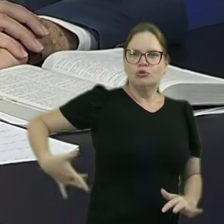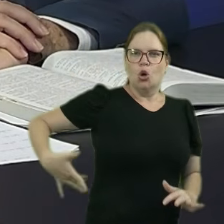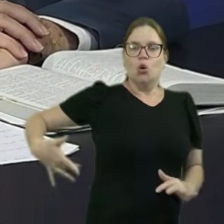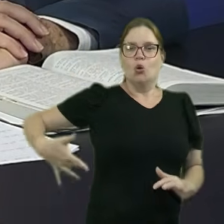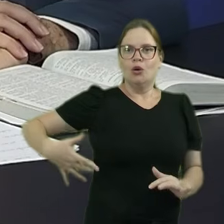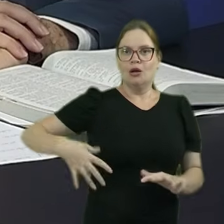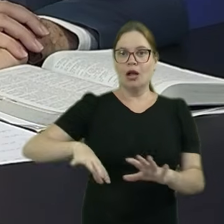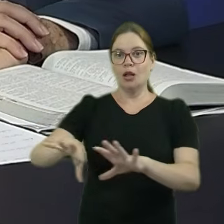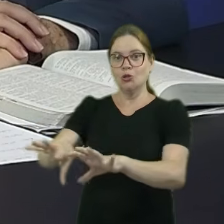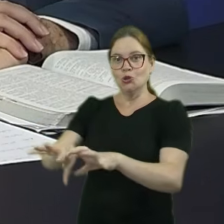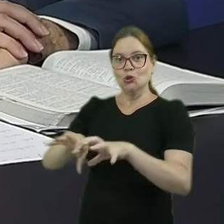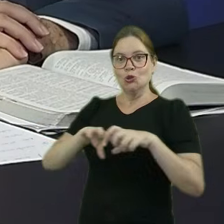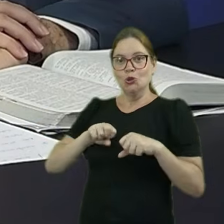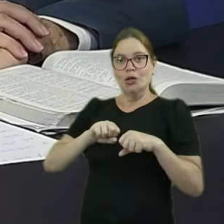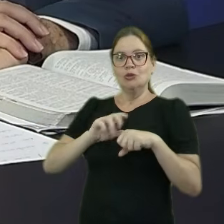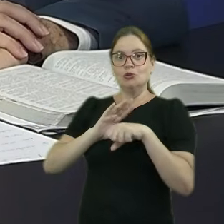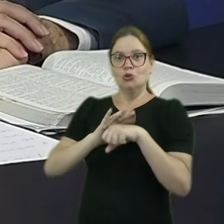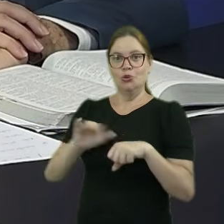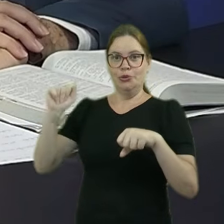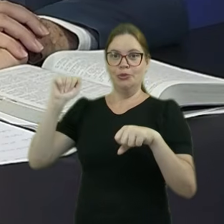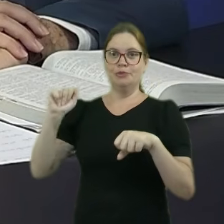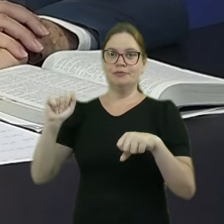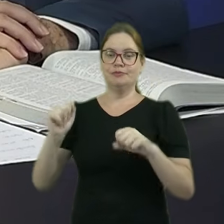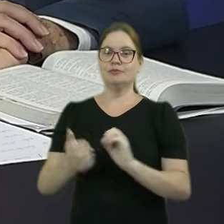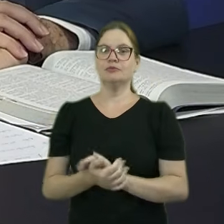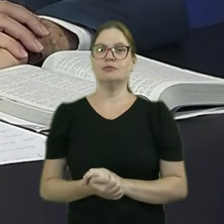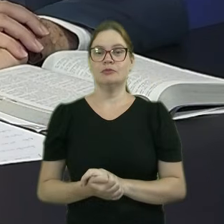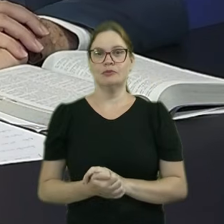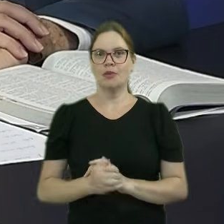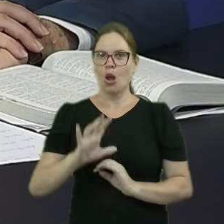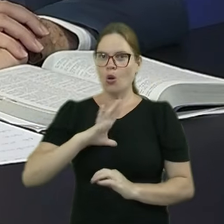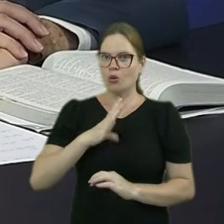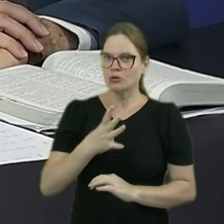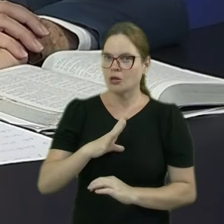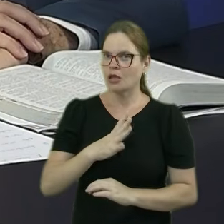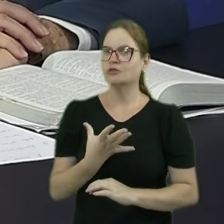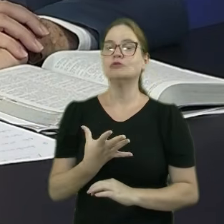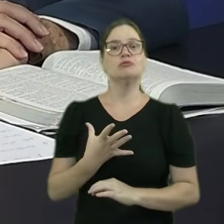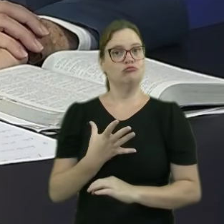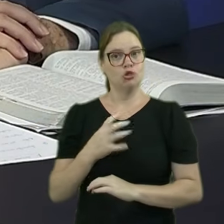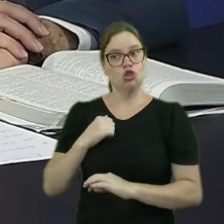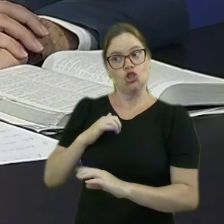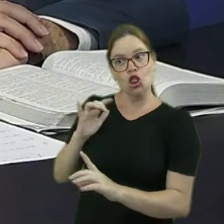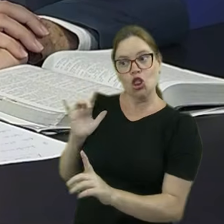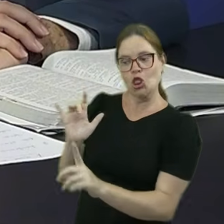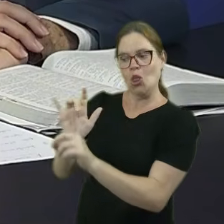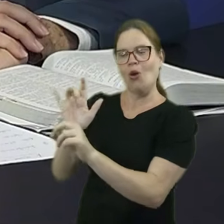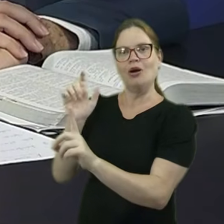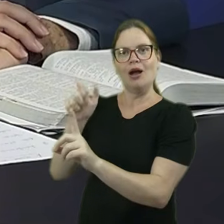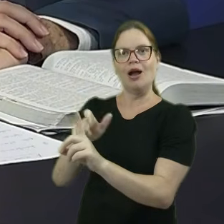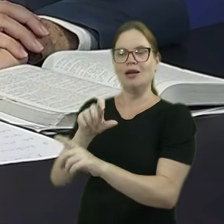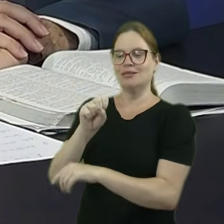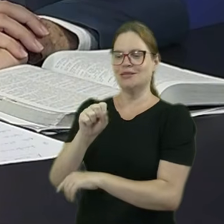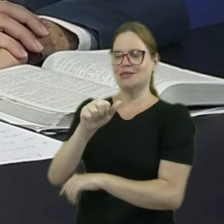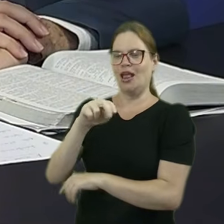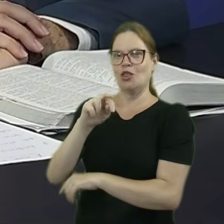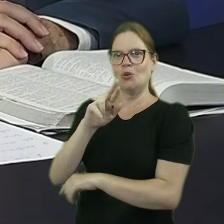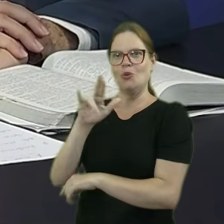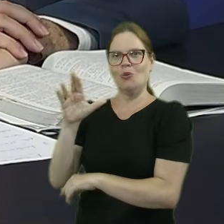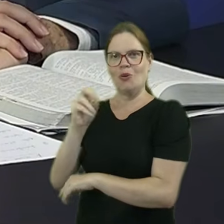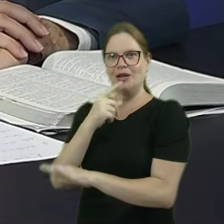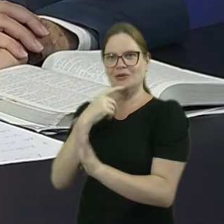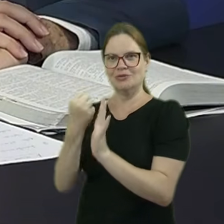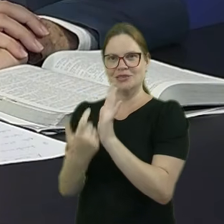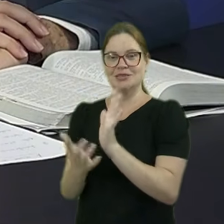A fé que ela teve, a ousadia de entrar no santuário, Jesus é o santuário, pelo sangue de